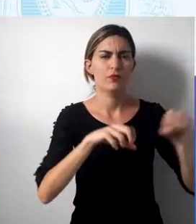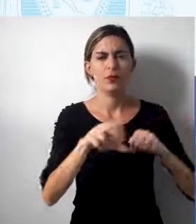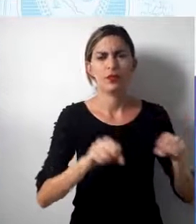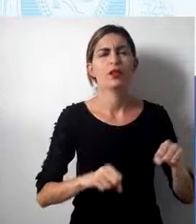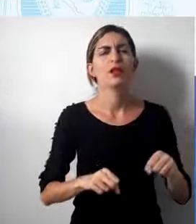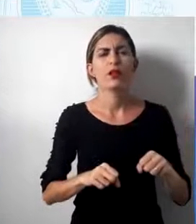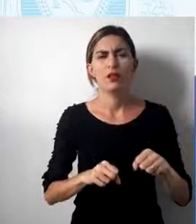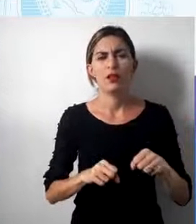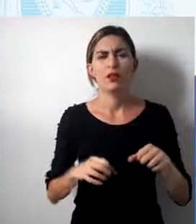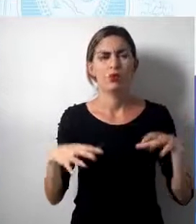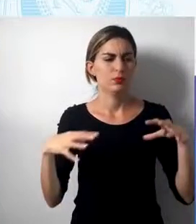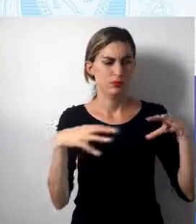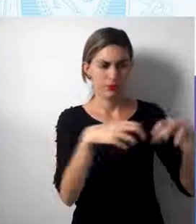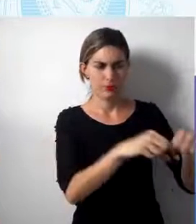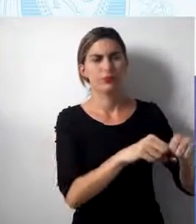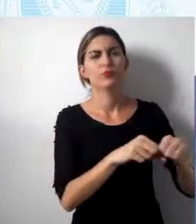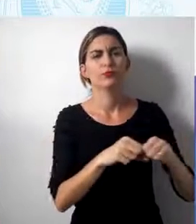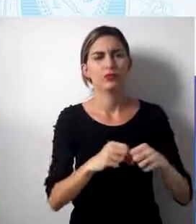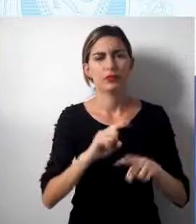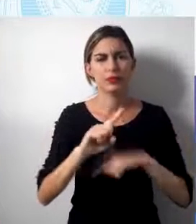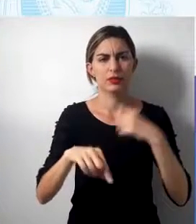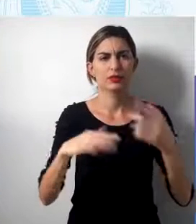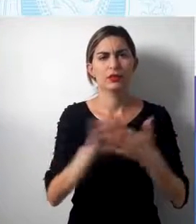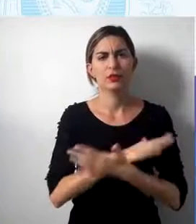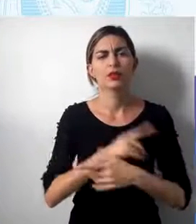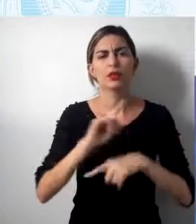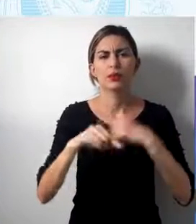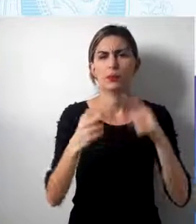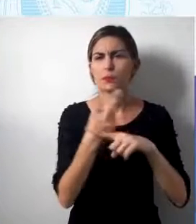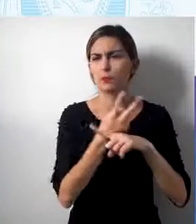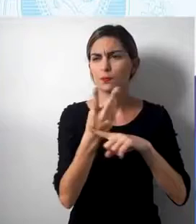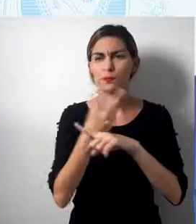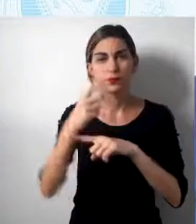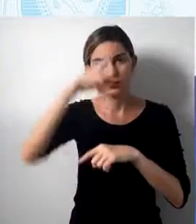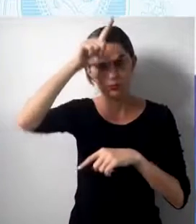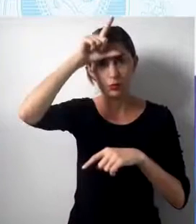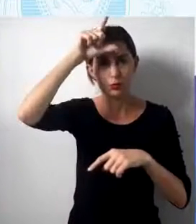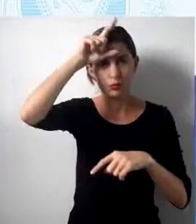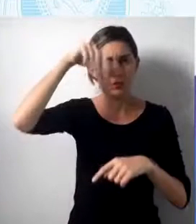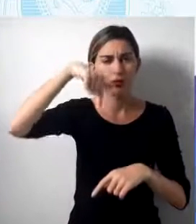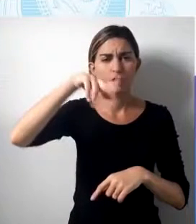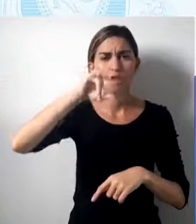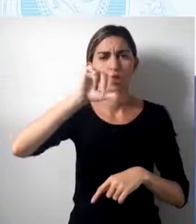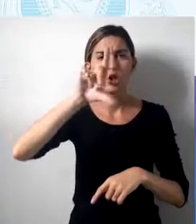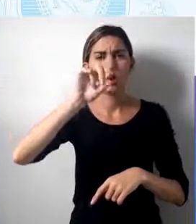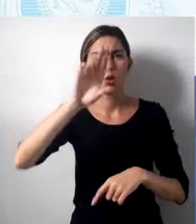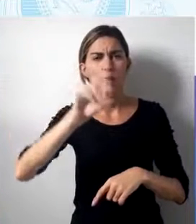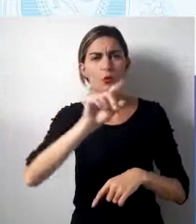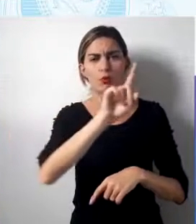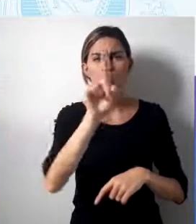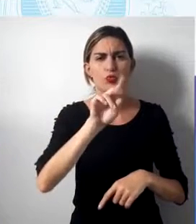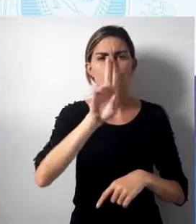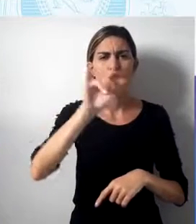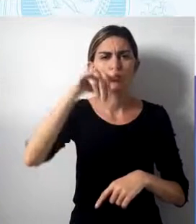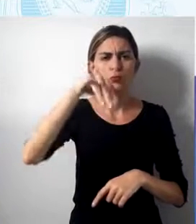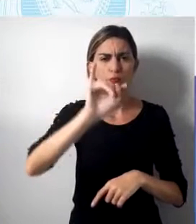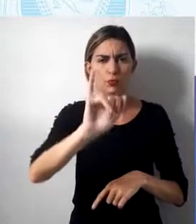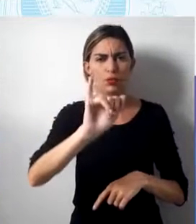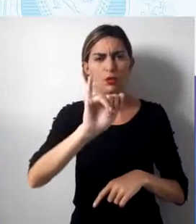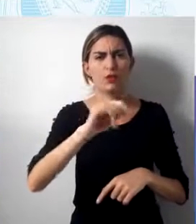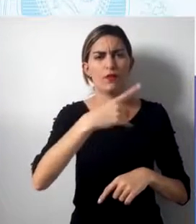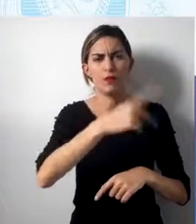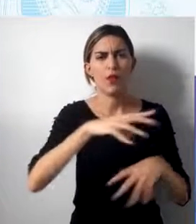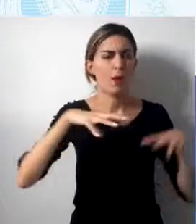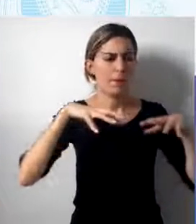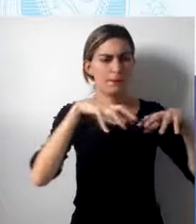ocupado, vai ser totalmente tomado. Depois da intensa busca, o líder do Quilombo dos Palmares, Zumbi dos Palmares,